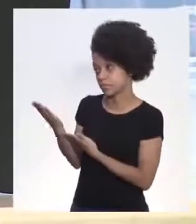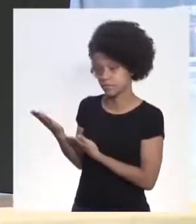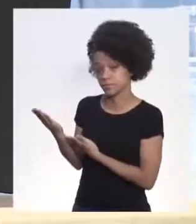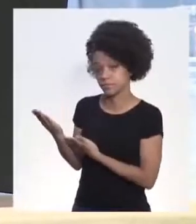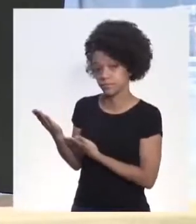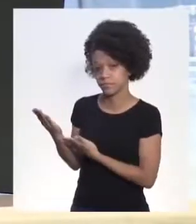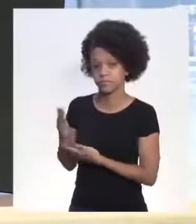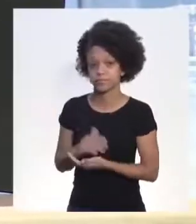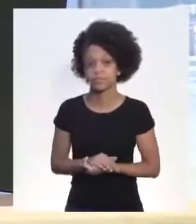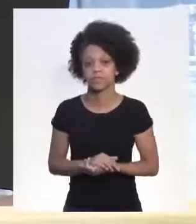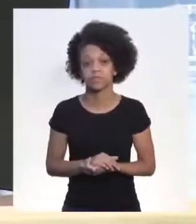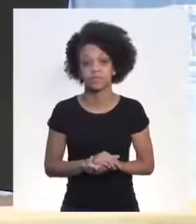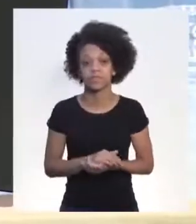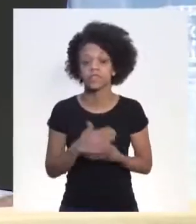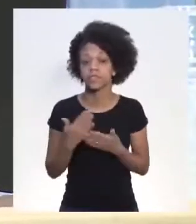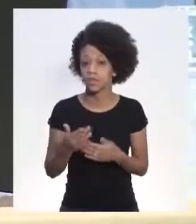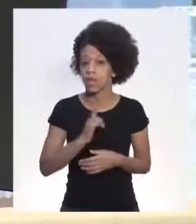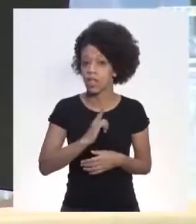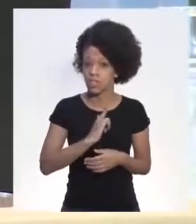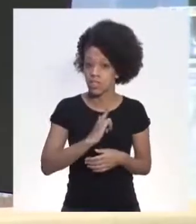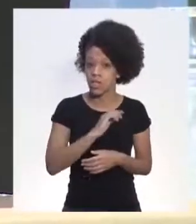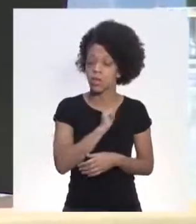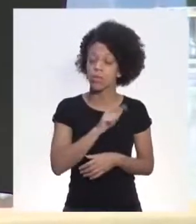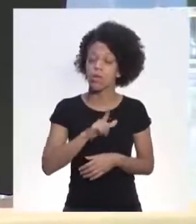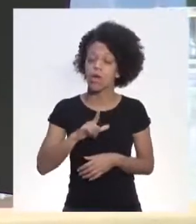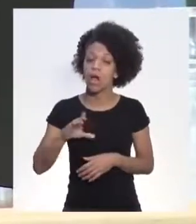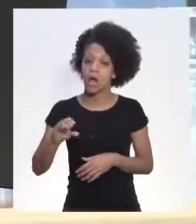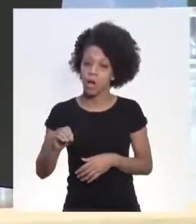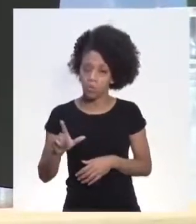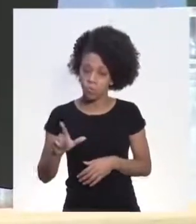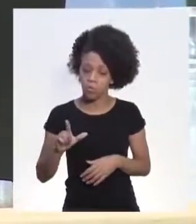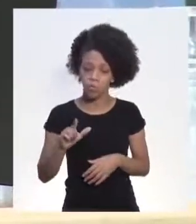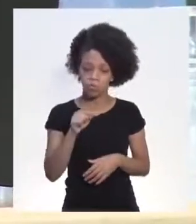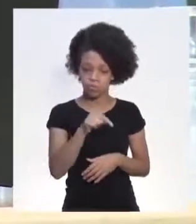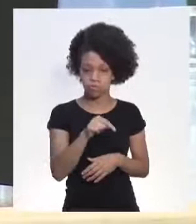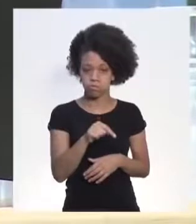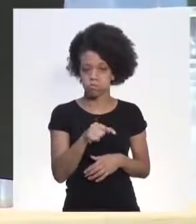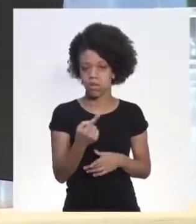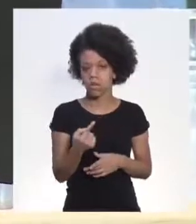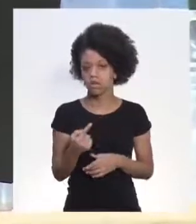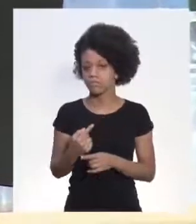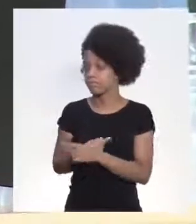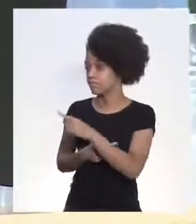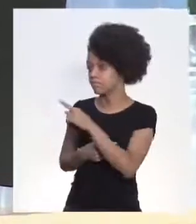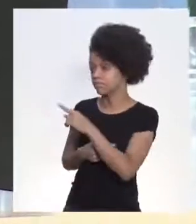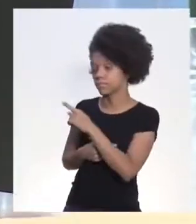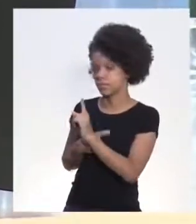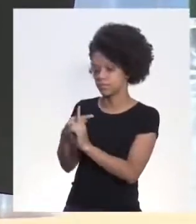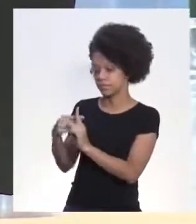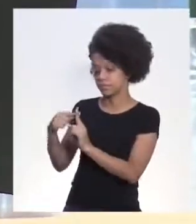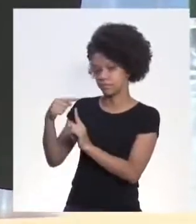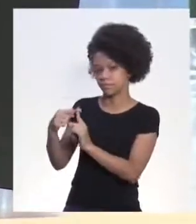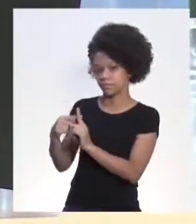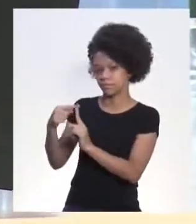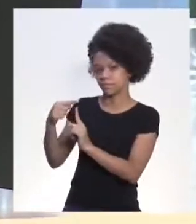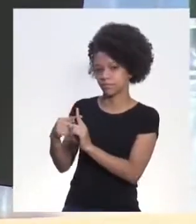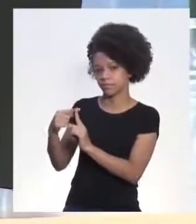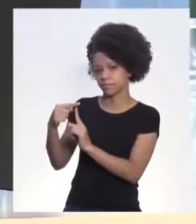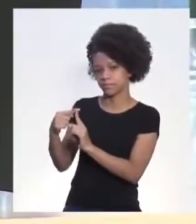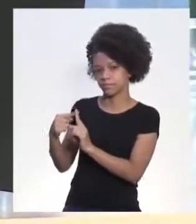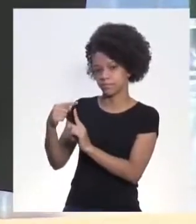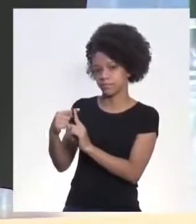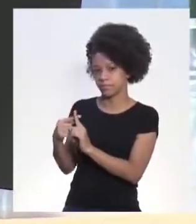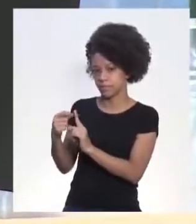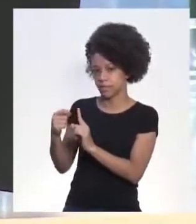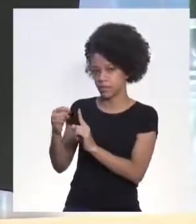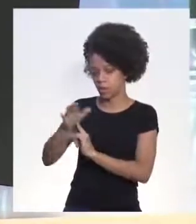eu construí. Então, tem o álcool aqui e essa aqui é a marquinha, digamos, nele, né? Seria minha temperatura